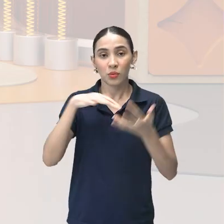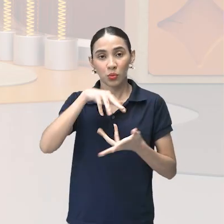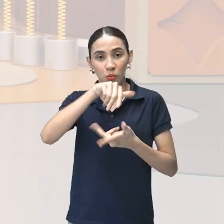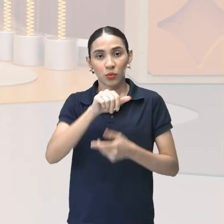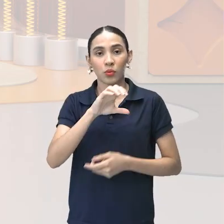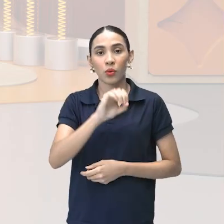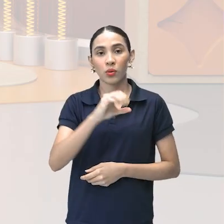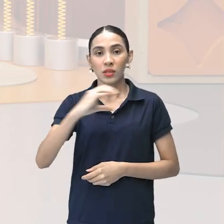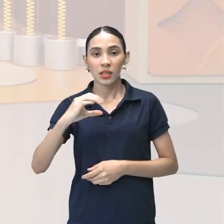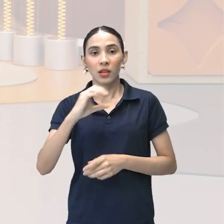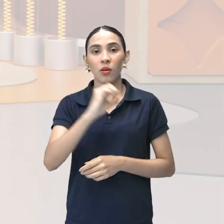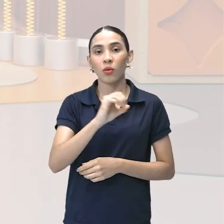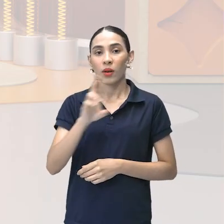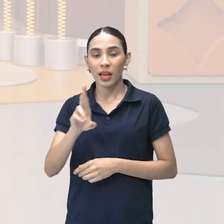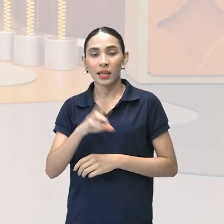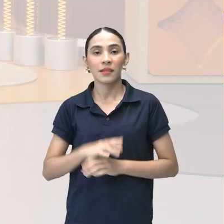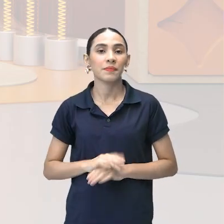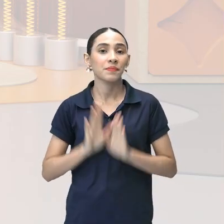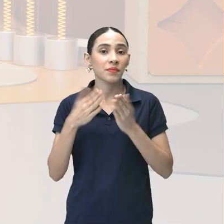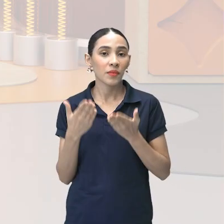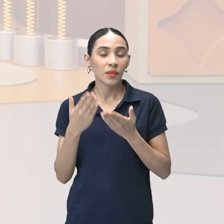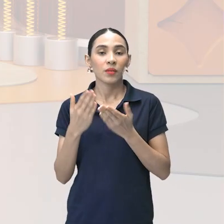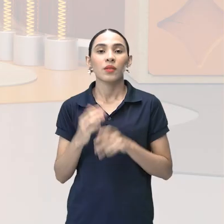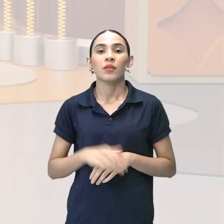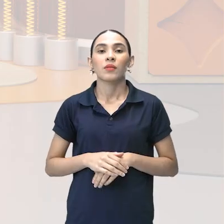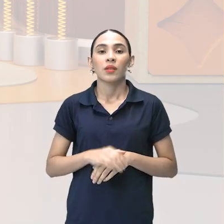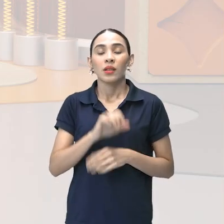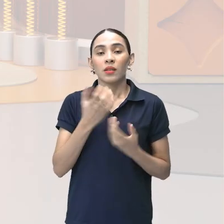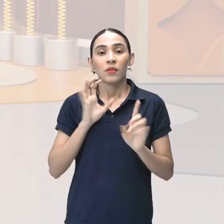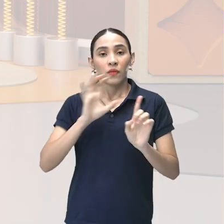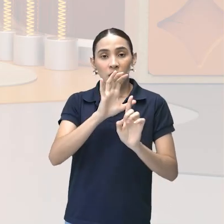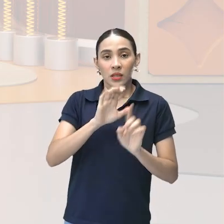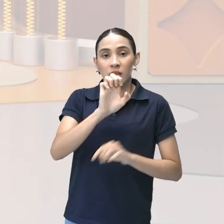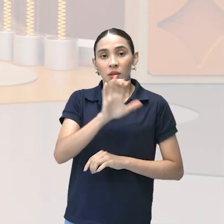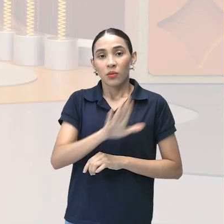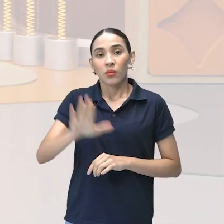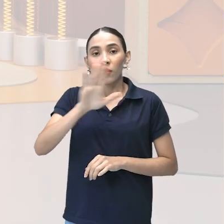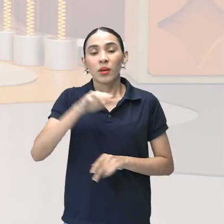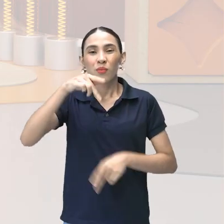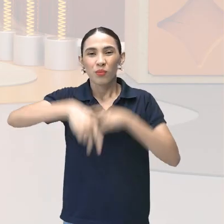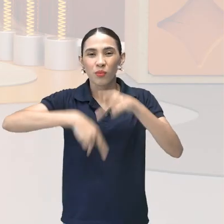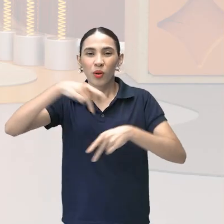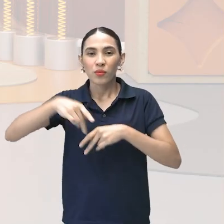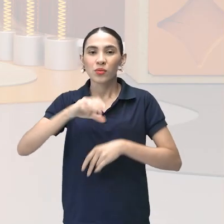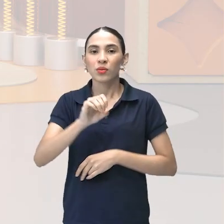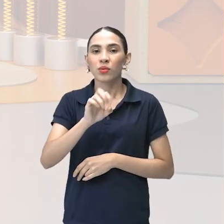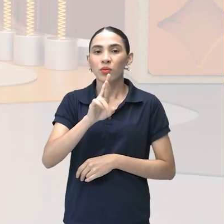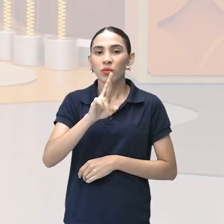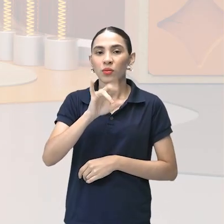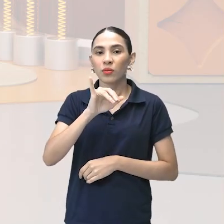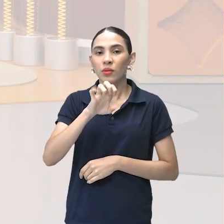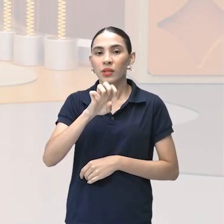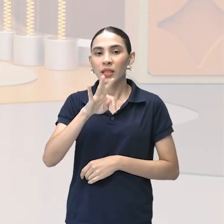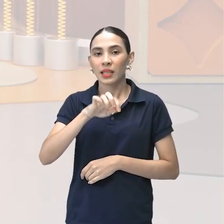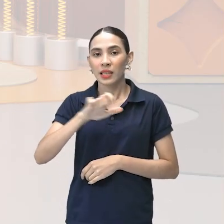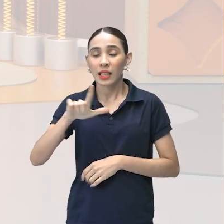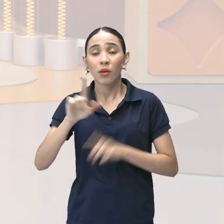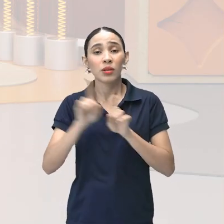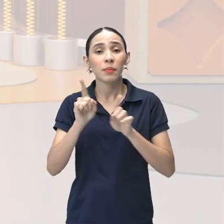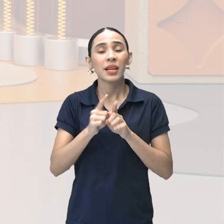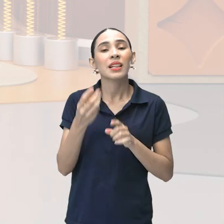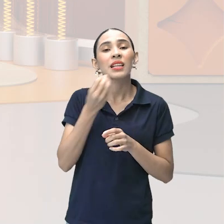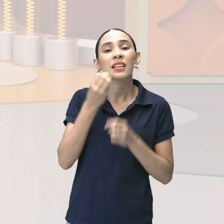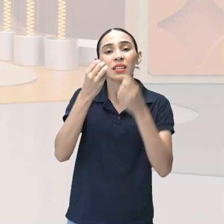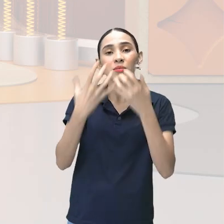em Ocidente e Oriente, com a dominação ali europeia sobre as civilizações orientais. E foi uma forma também de justificar,